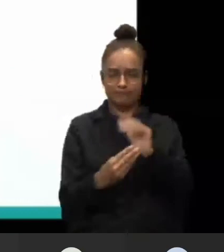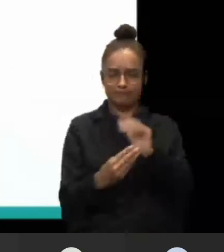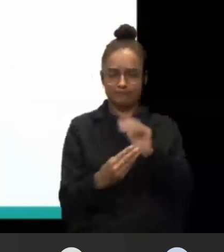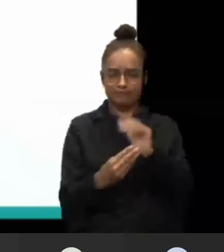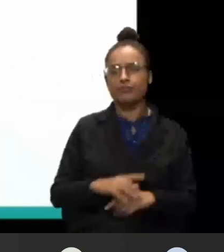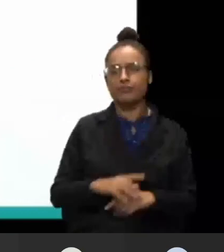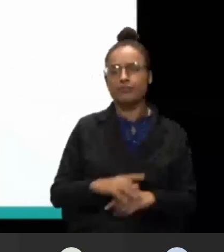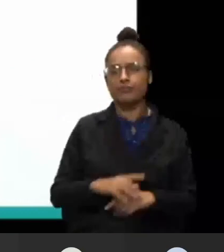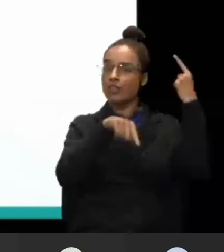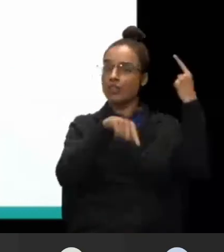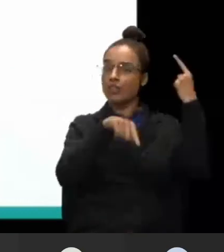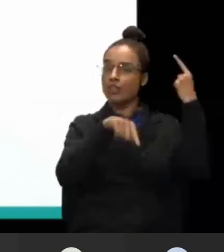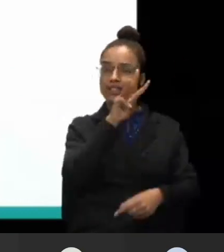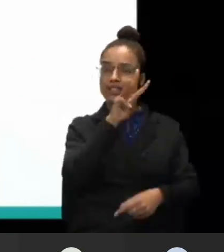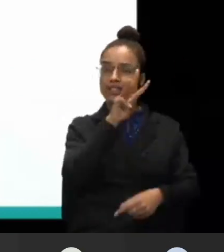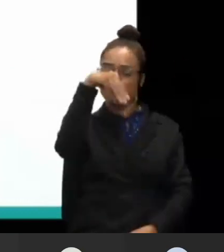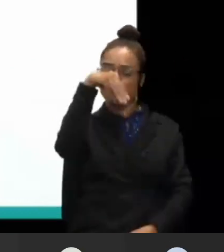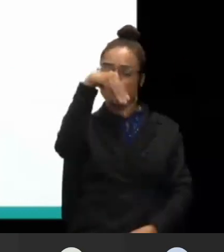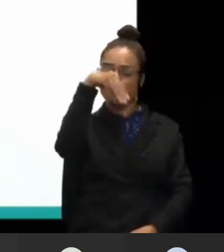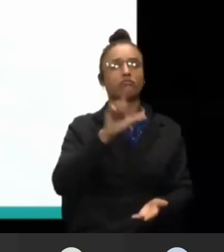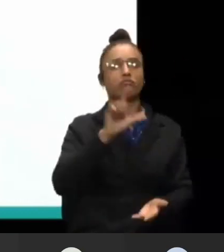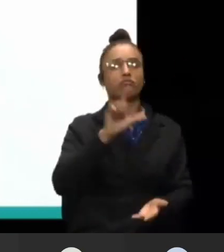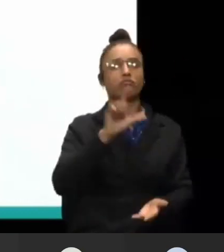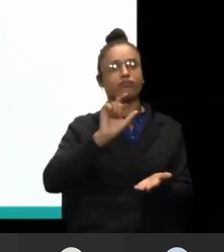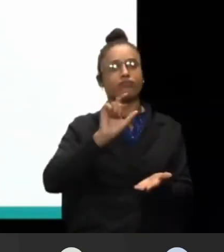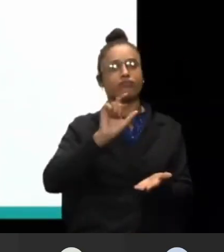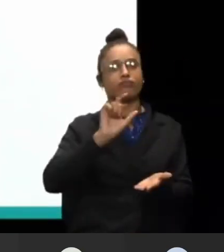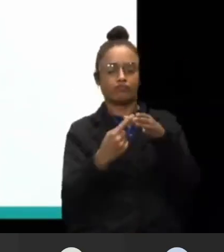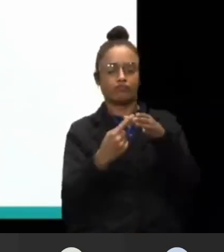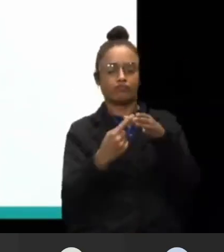os 30 minutos de agitação,